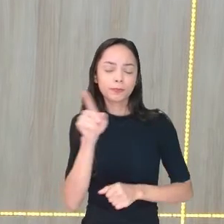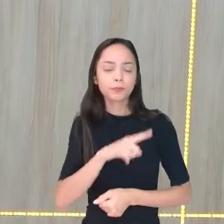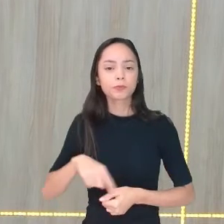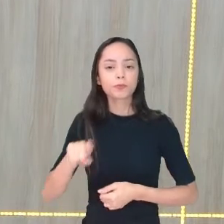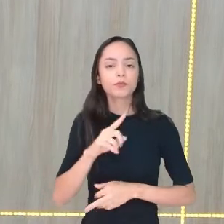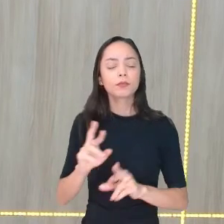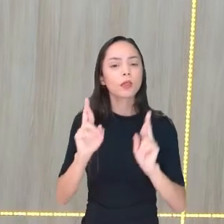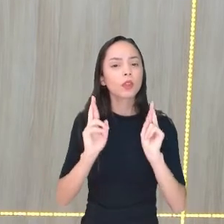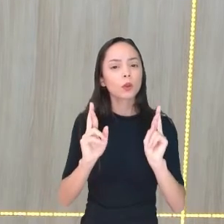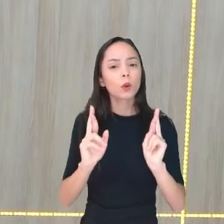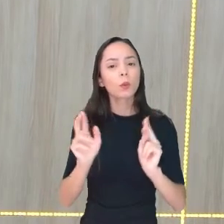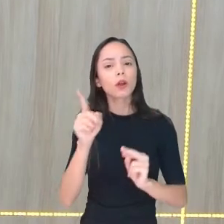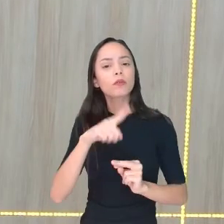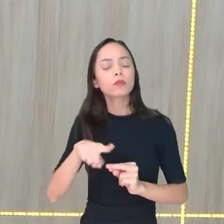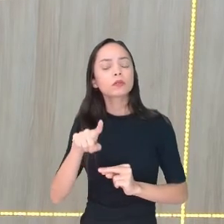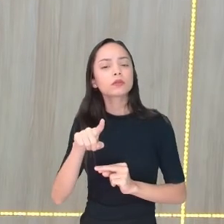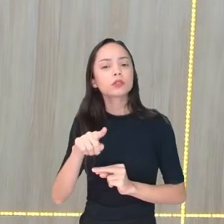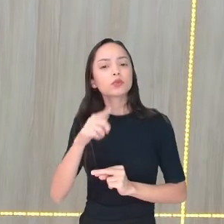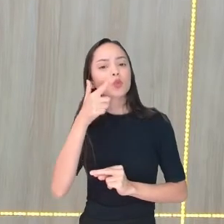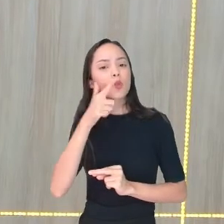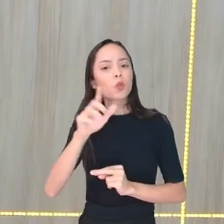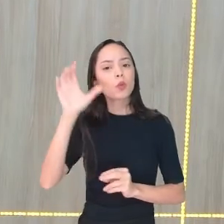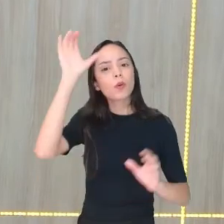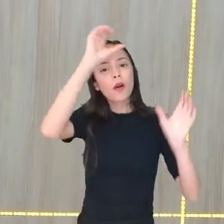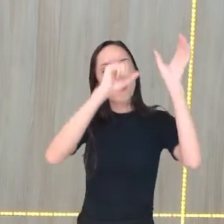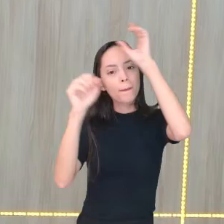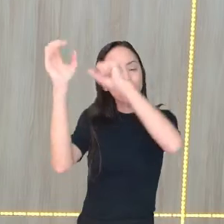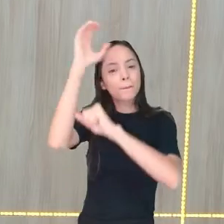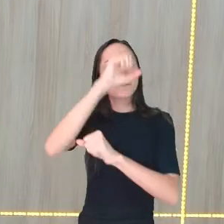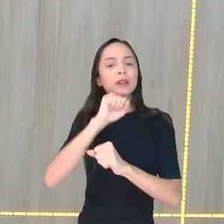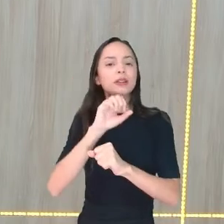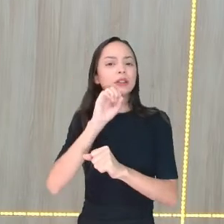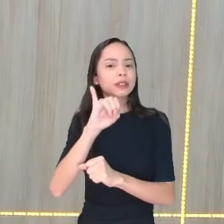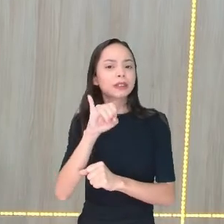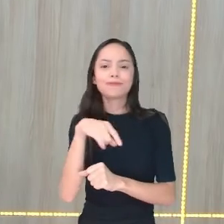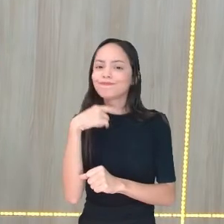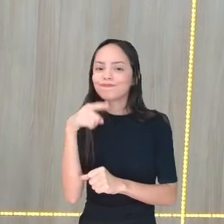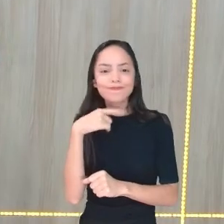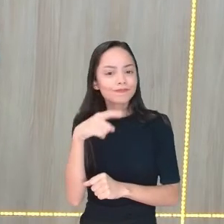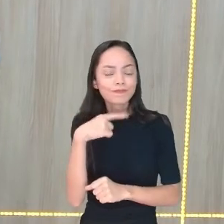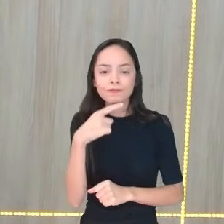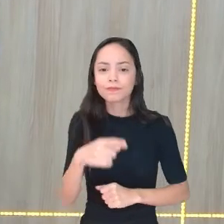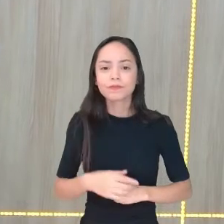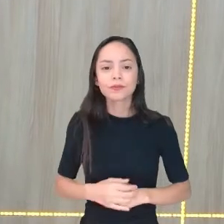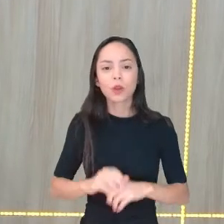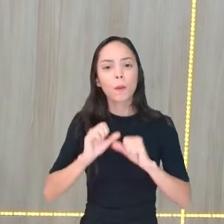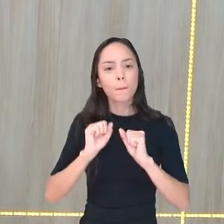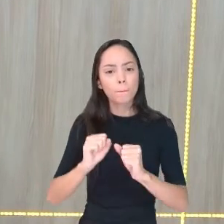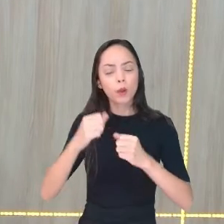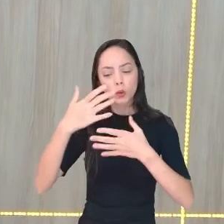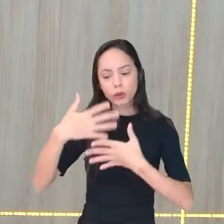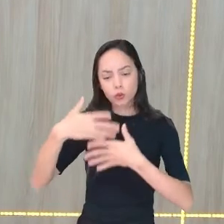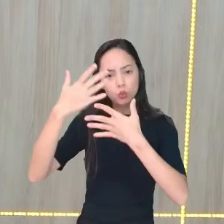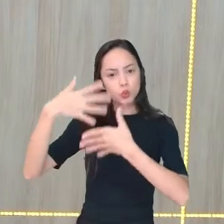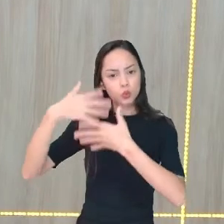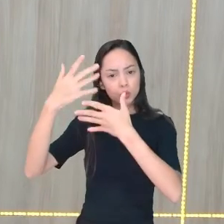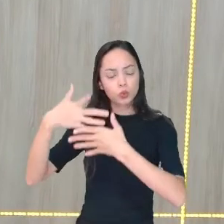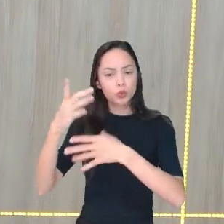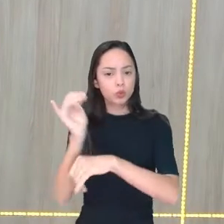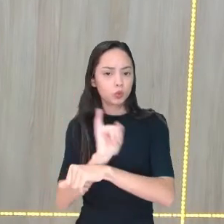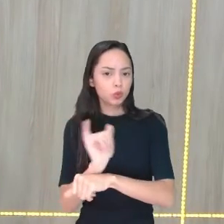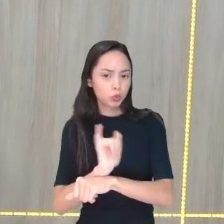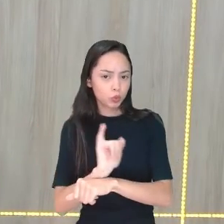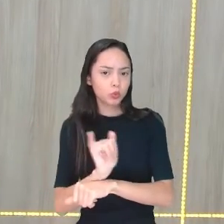tenham conseguido aprender de forma geral. Se não conseguirem, botem aqui na caixinha aí no YouTube,